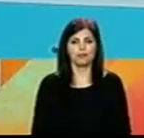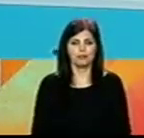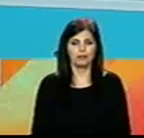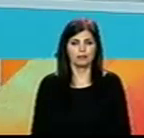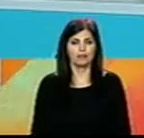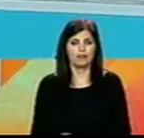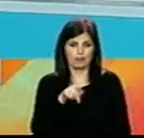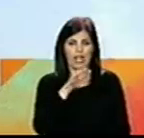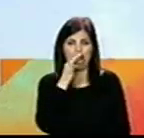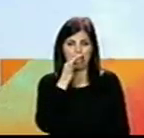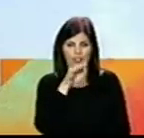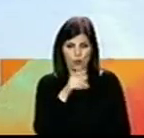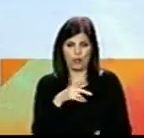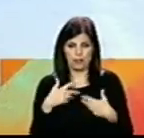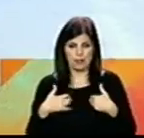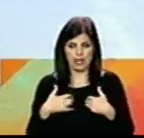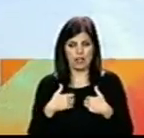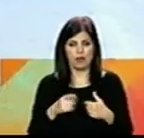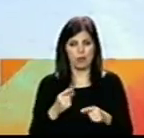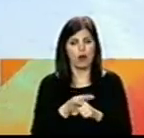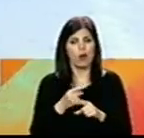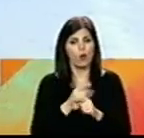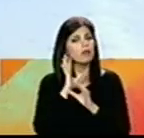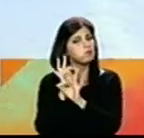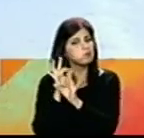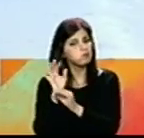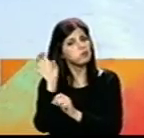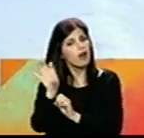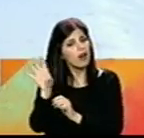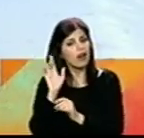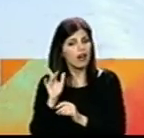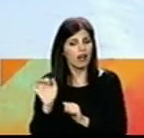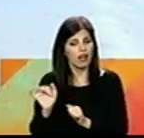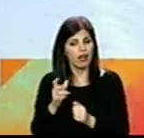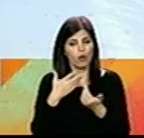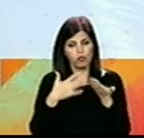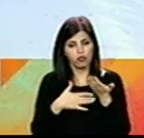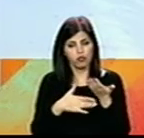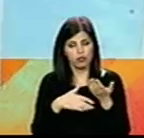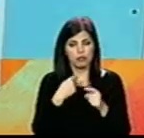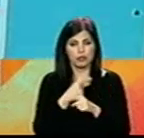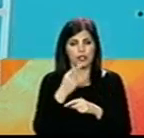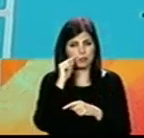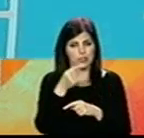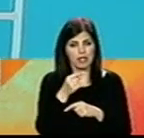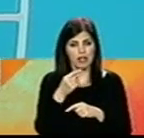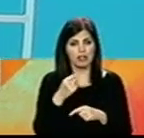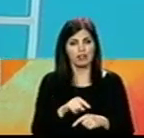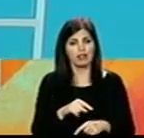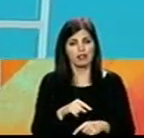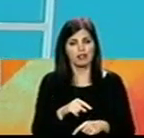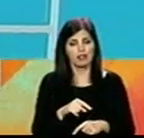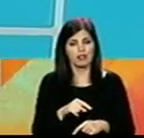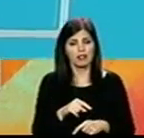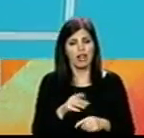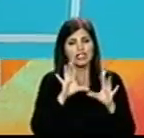será as línguas de bacalhau, os cocotes. É um produto típico da cocina vasca e é muito singular, porque muito especial, porque tem uma textura gelatinosa,